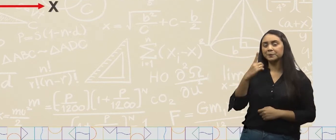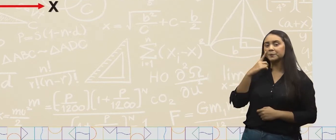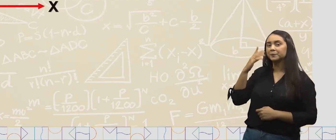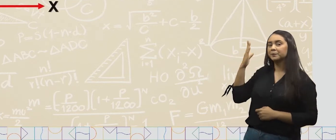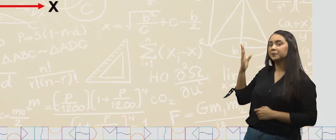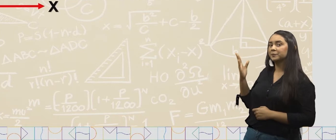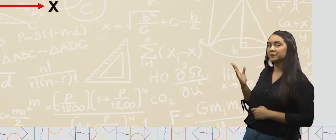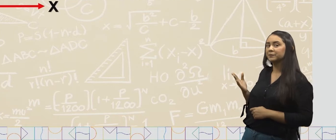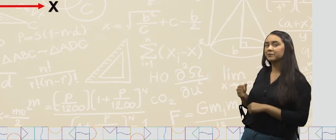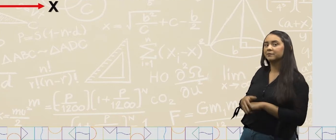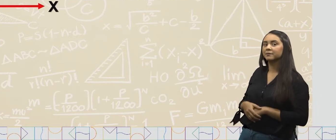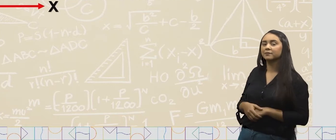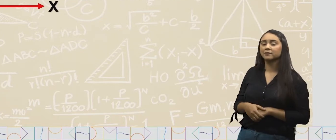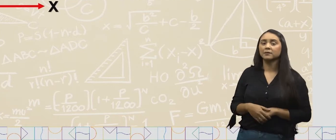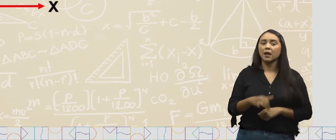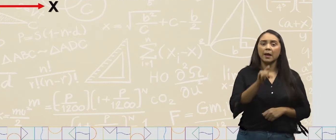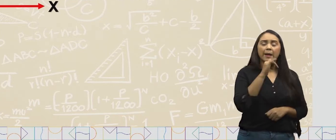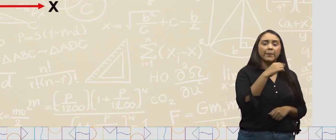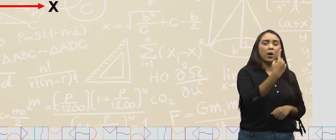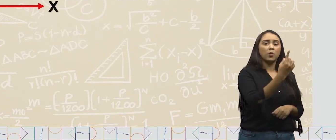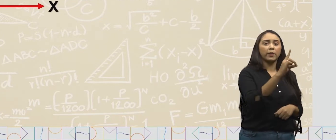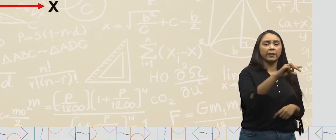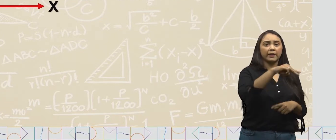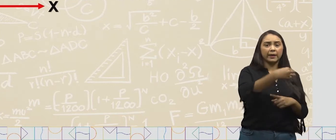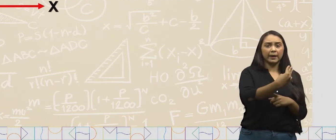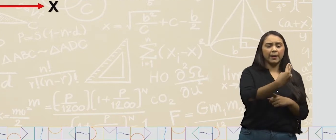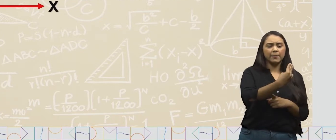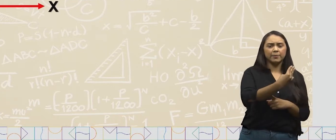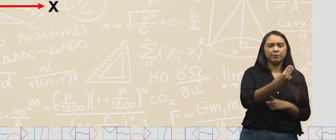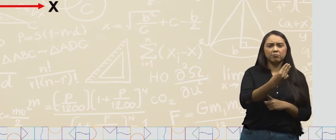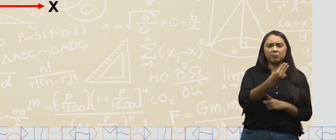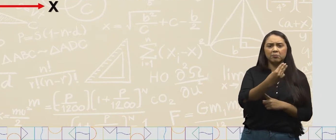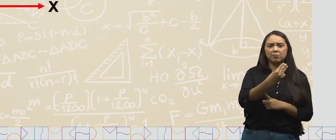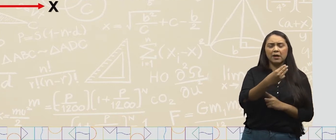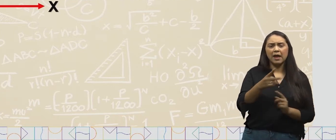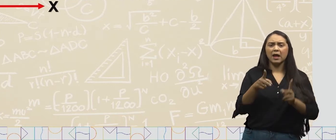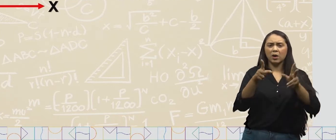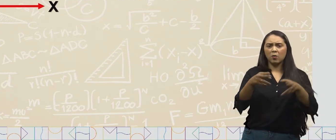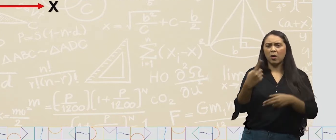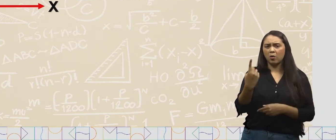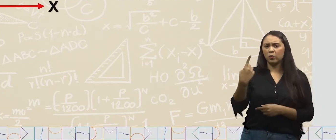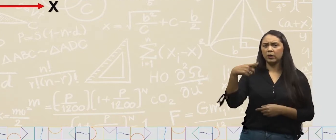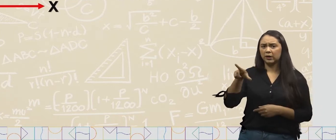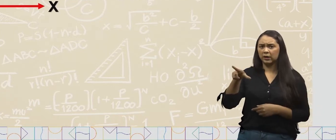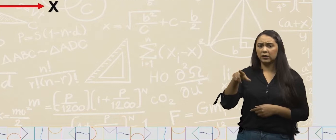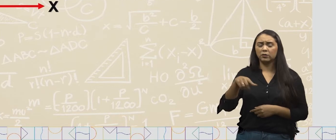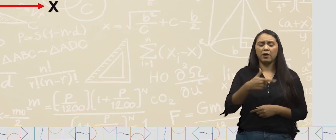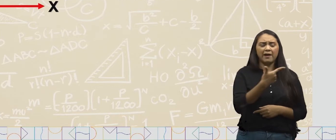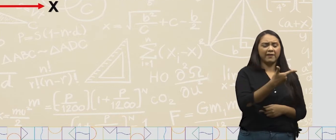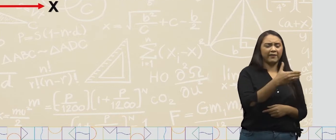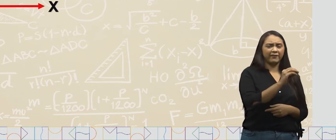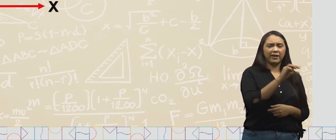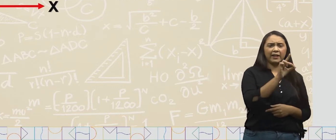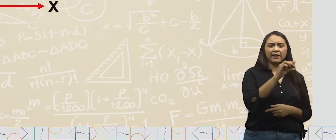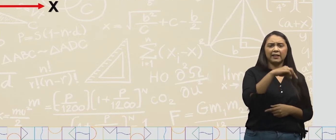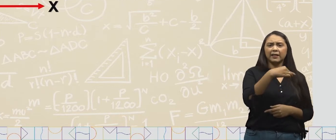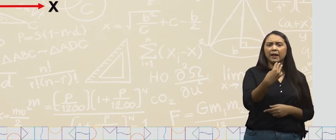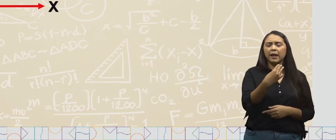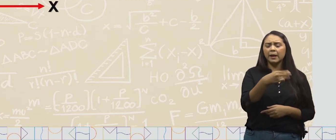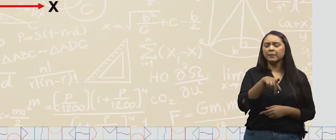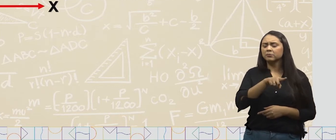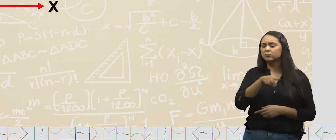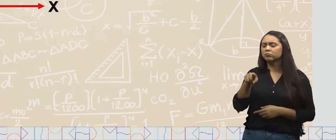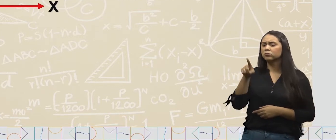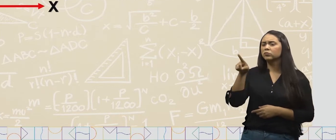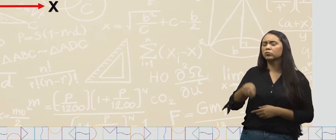20 decímetros cúbicos cabem quantos litros? É assim que vamos encontrar a resposta para esta